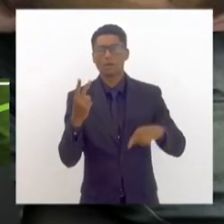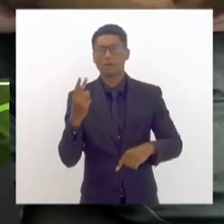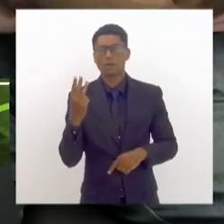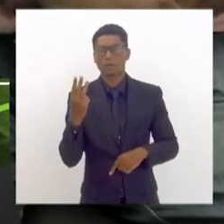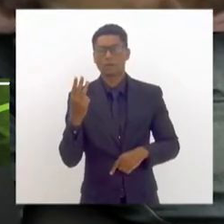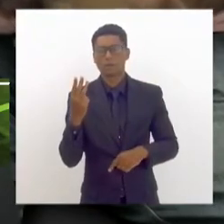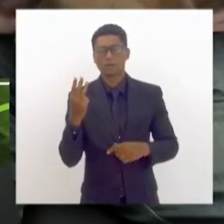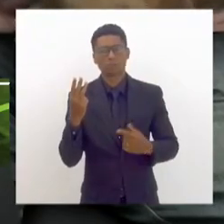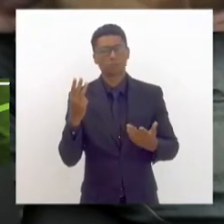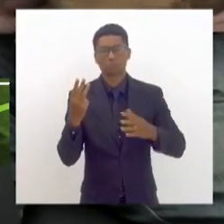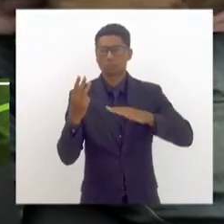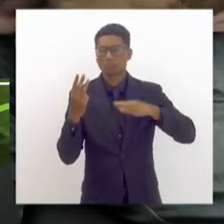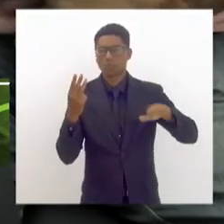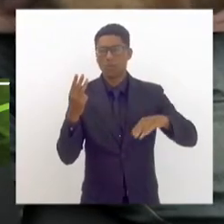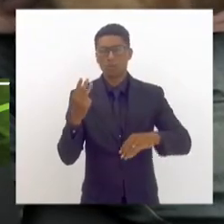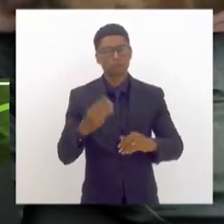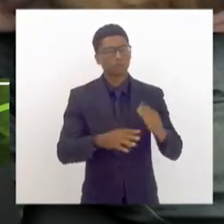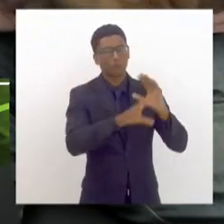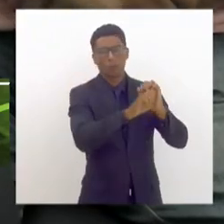14.